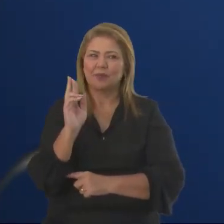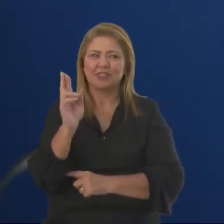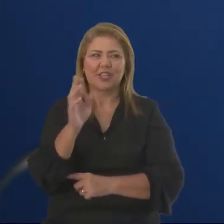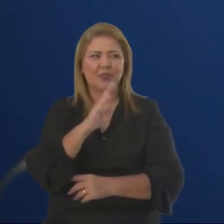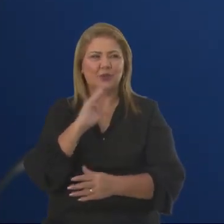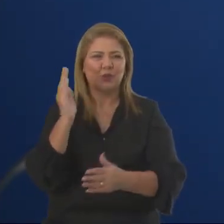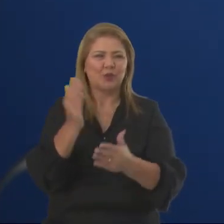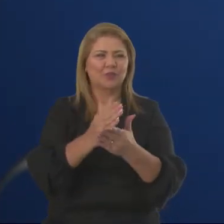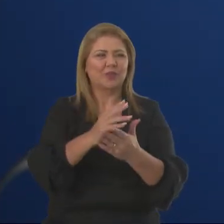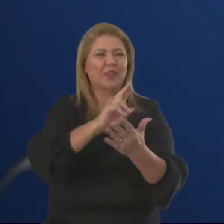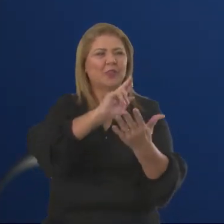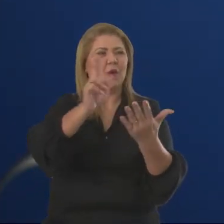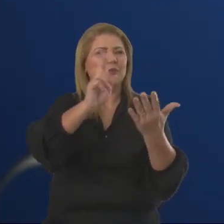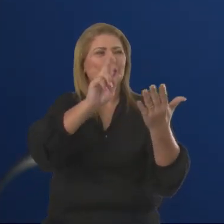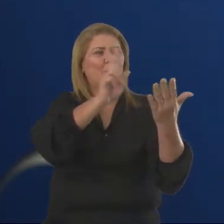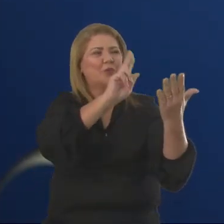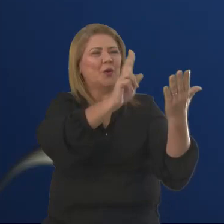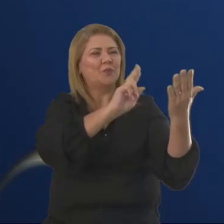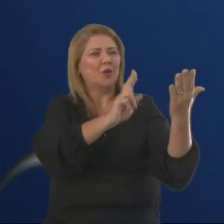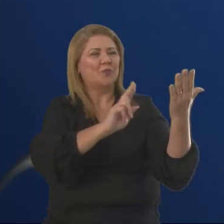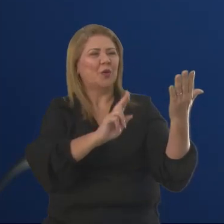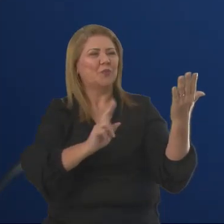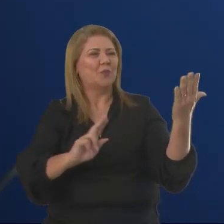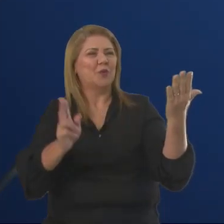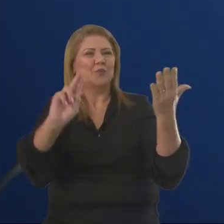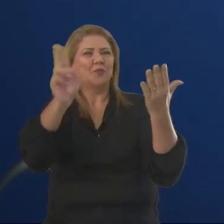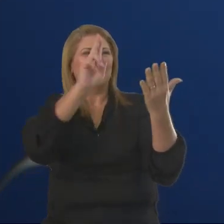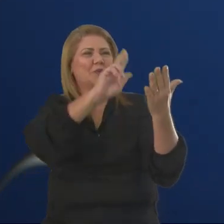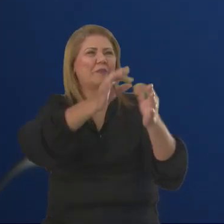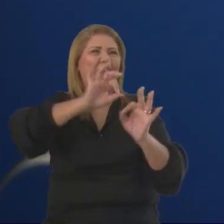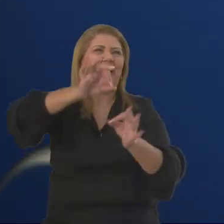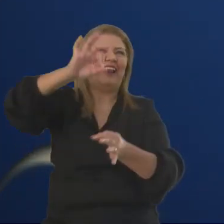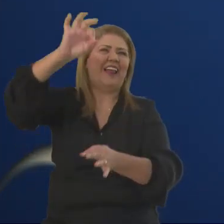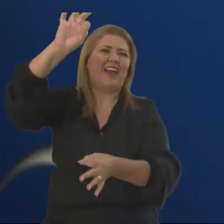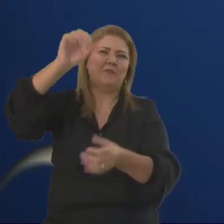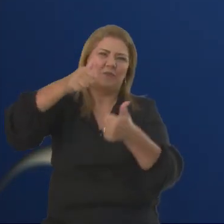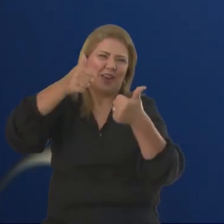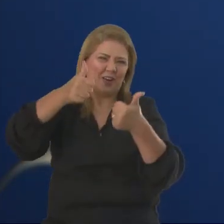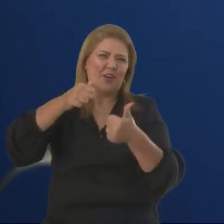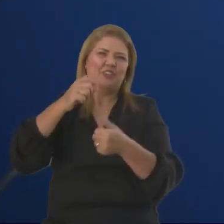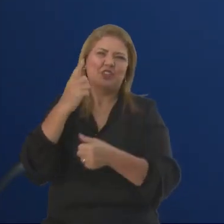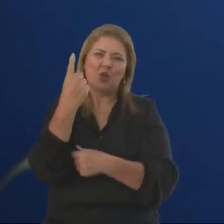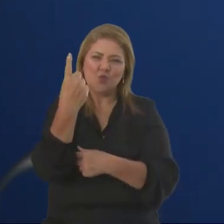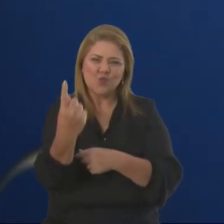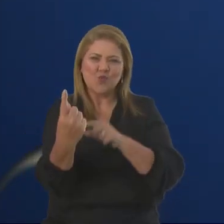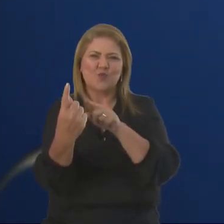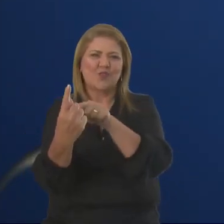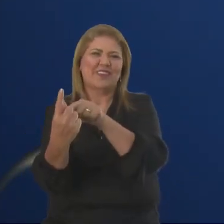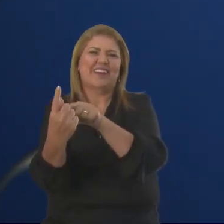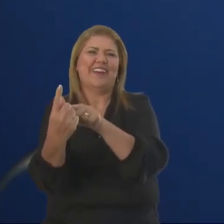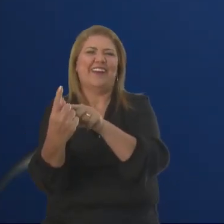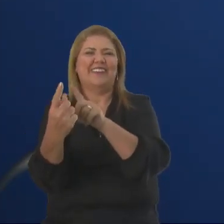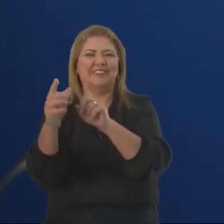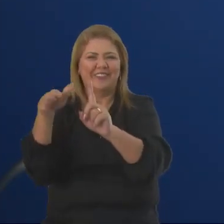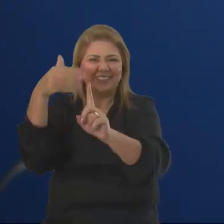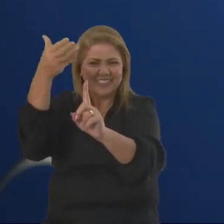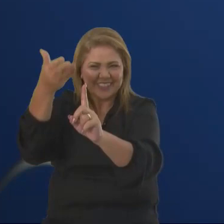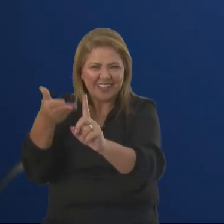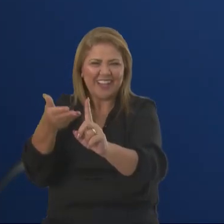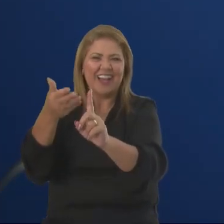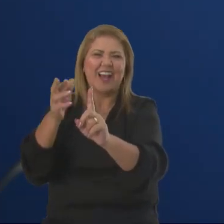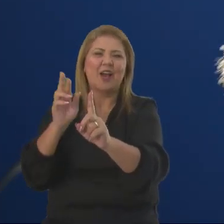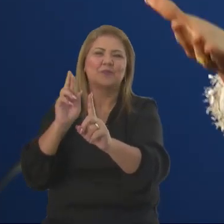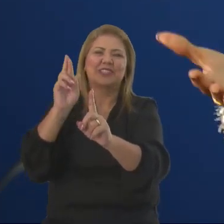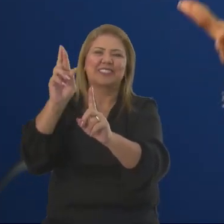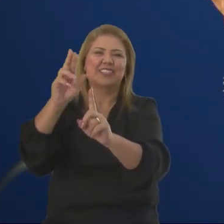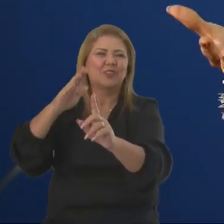Dinólia me disse que eu tinha que falar em um minuto. Vou te dedurar, Dinólia. Minha fala, portanto, vai ser bem breve mesmo, até porque as que me